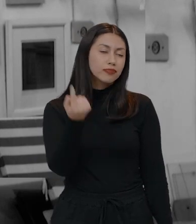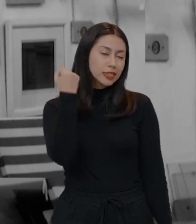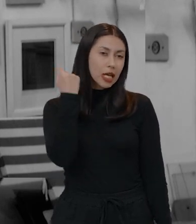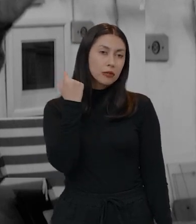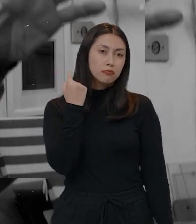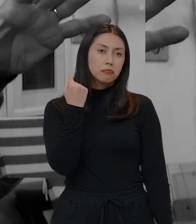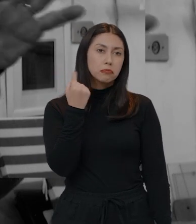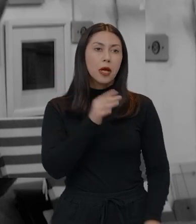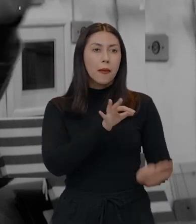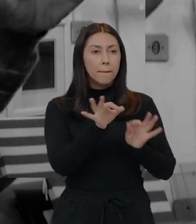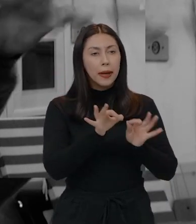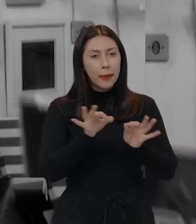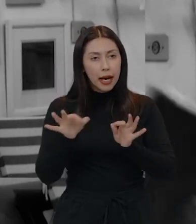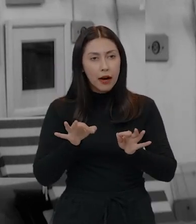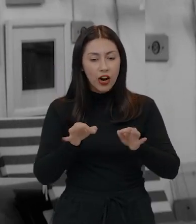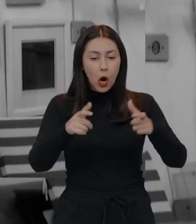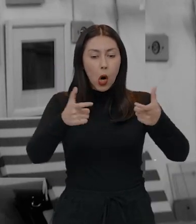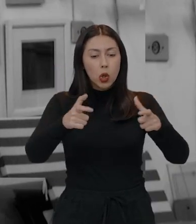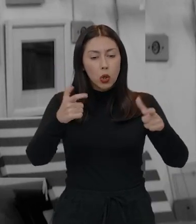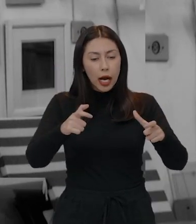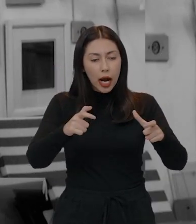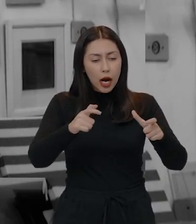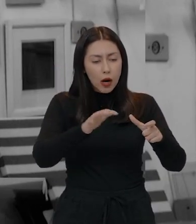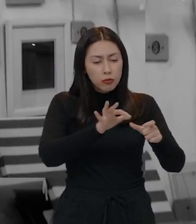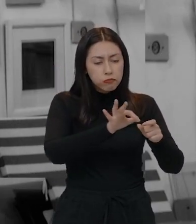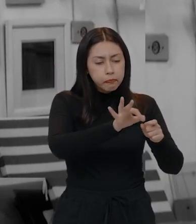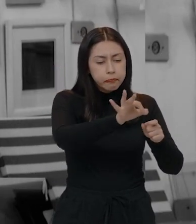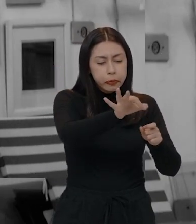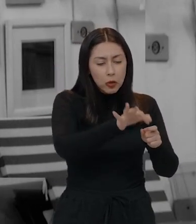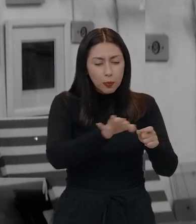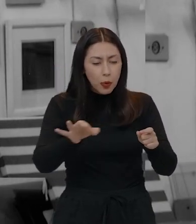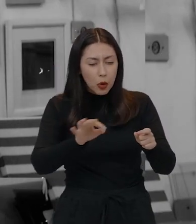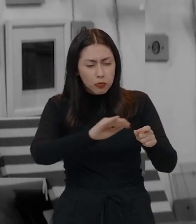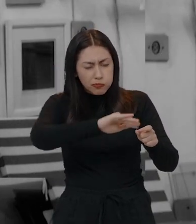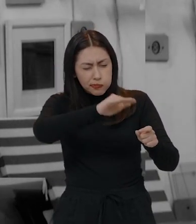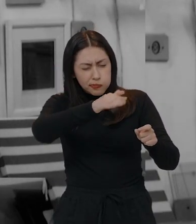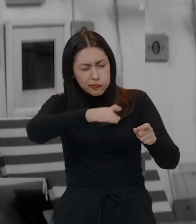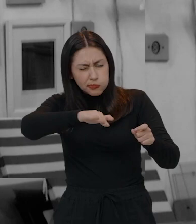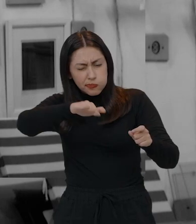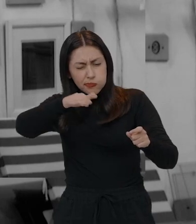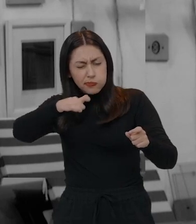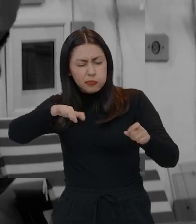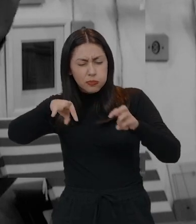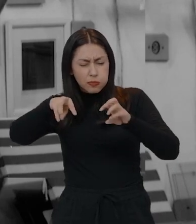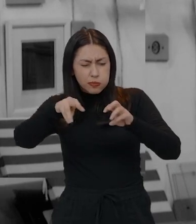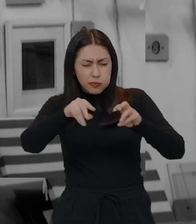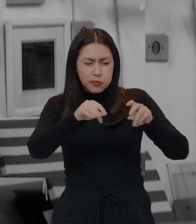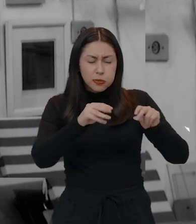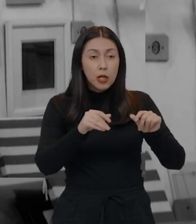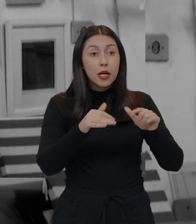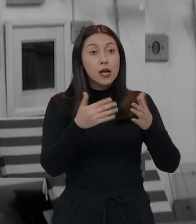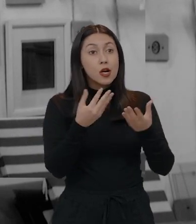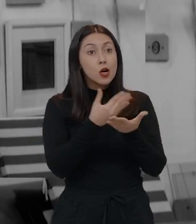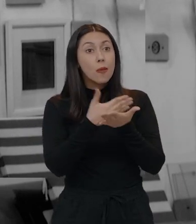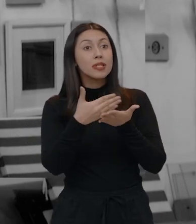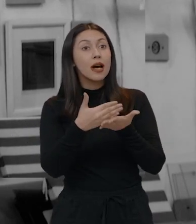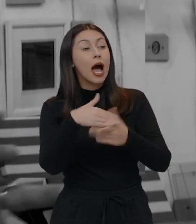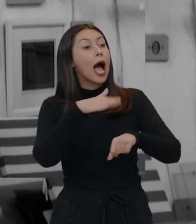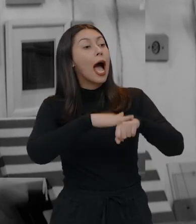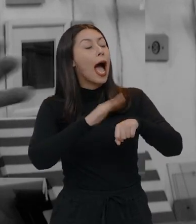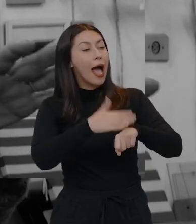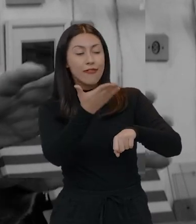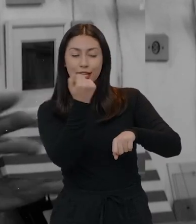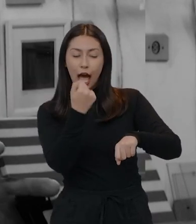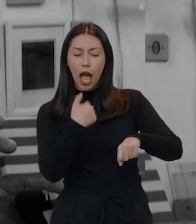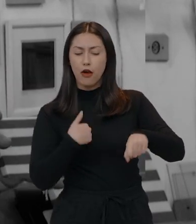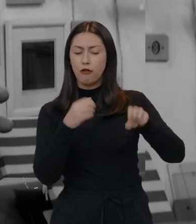o levantamento topográfico de uma propriedade e tal. Tudo. Aí na hora de passar aquilo para o acabamento, assim, fazer o desenho, ele falava, Regis, vem cá, vou